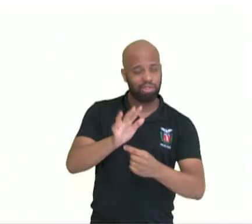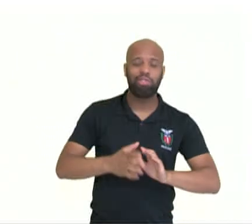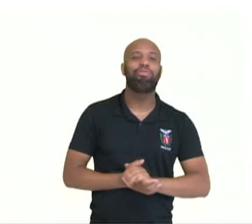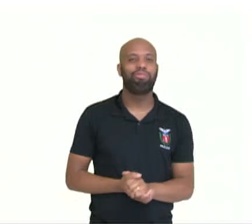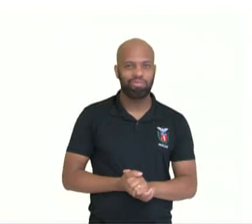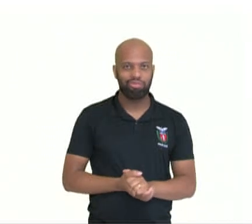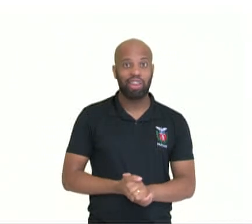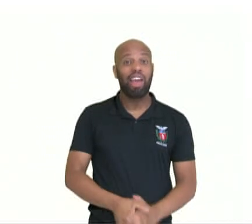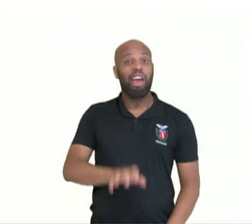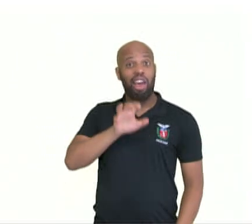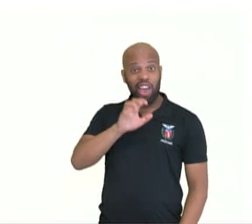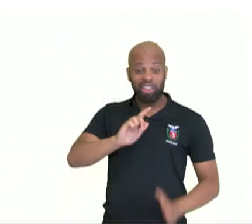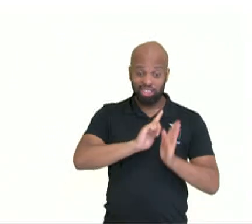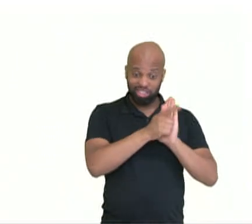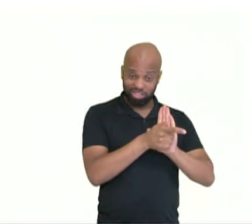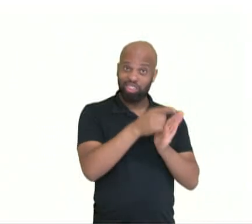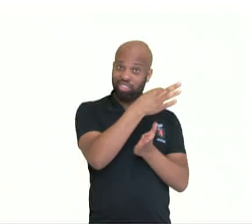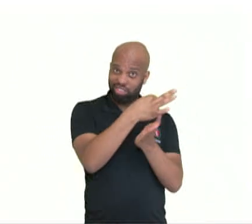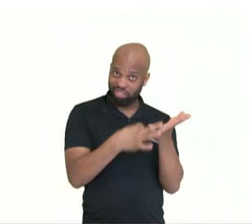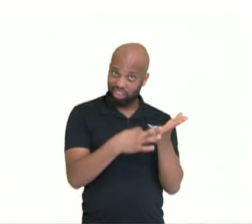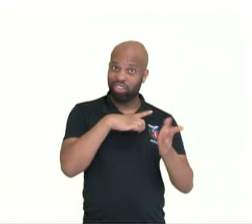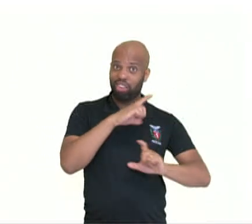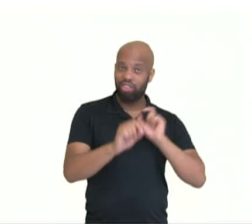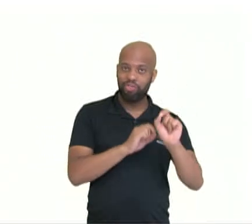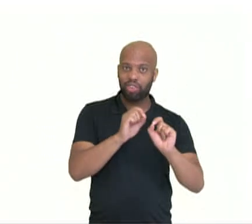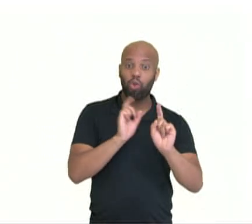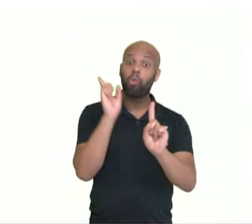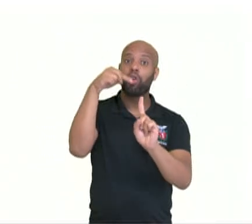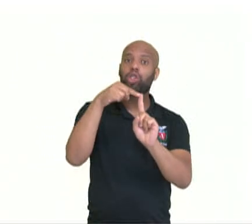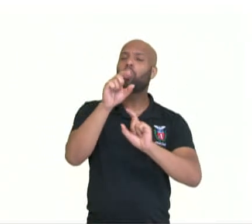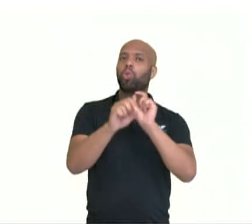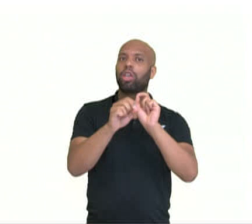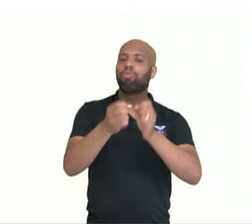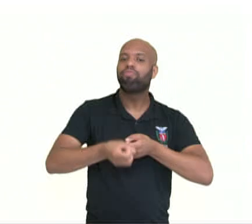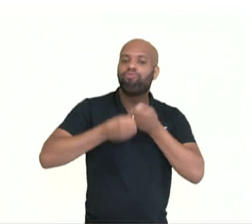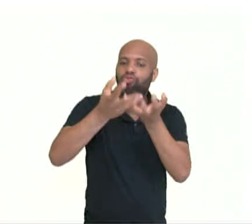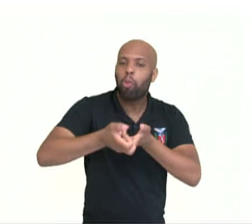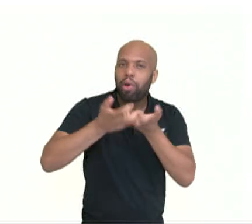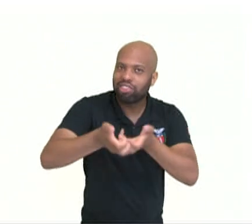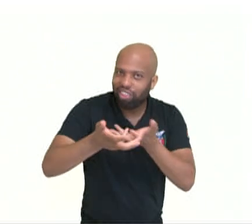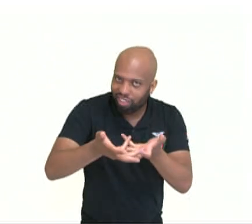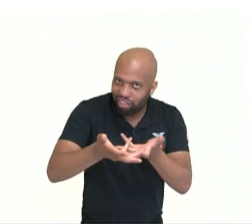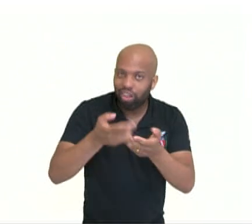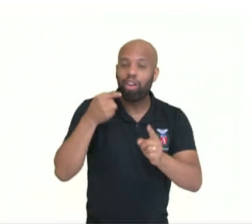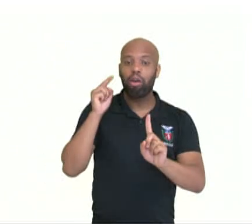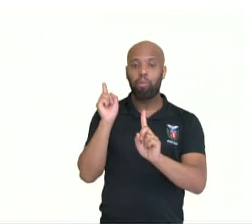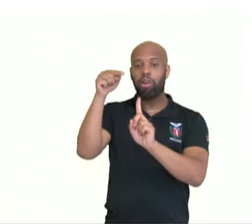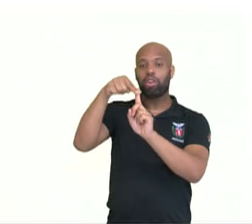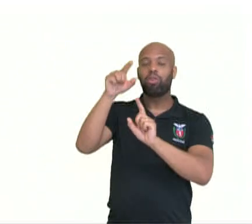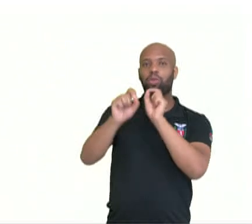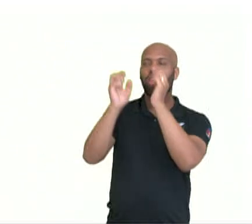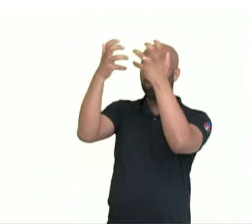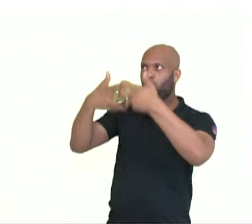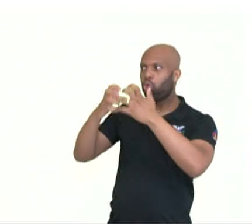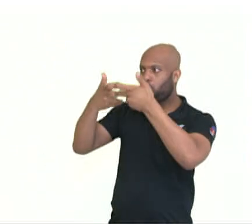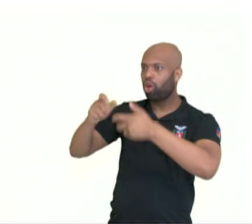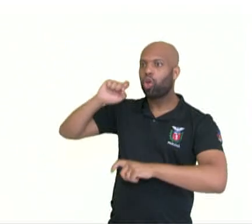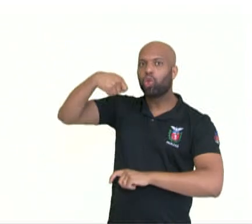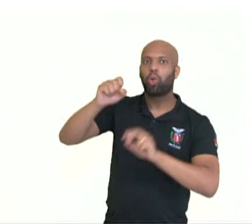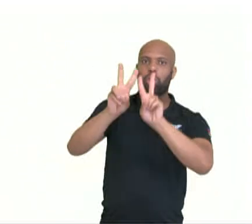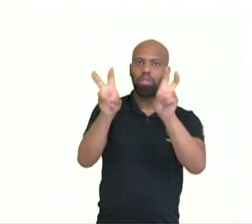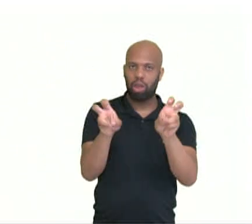por abordar aspectos do cotidiano, do dia a dia. As crônicas, elas têm a finalidade exclusiva